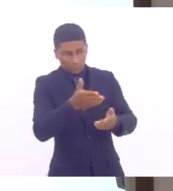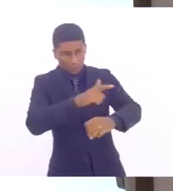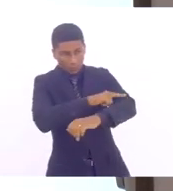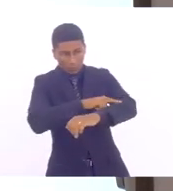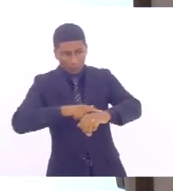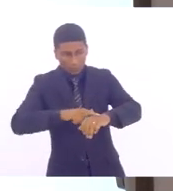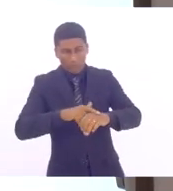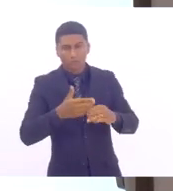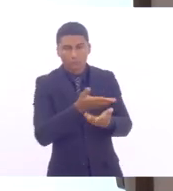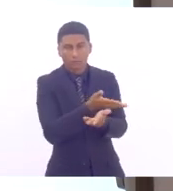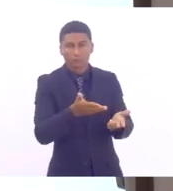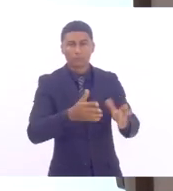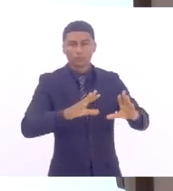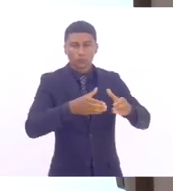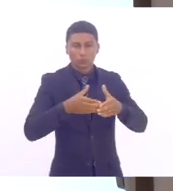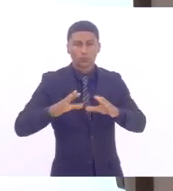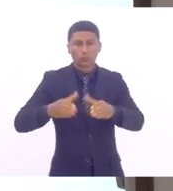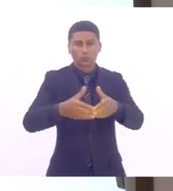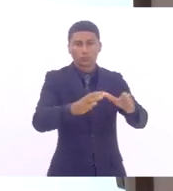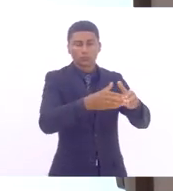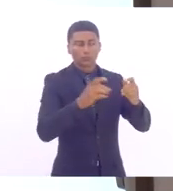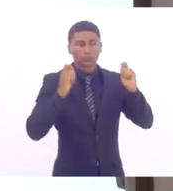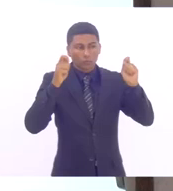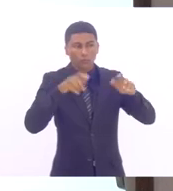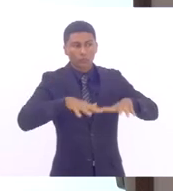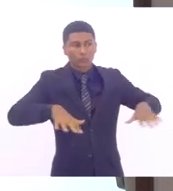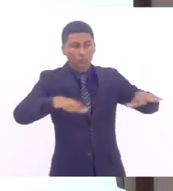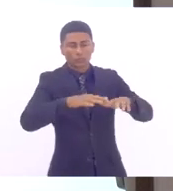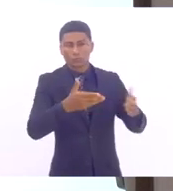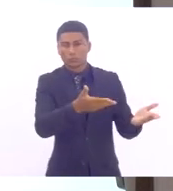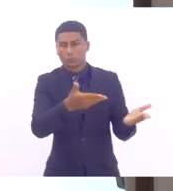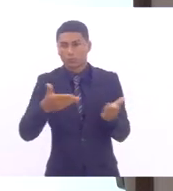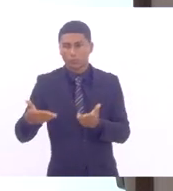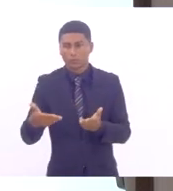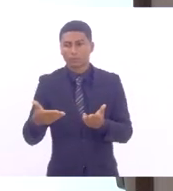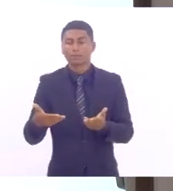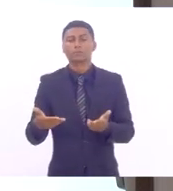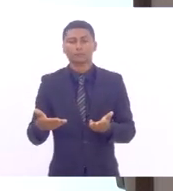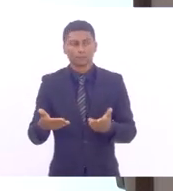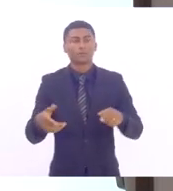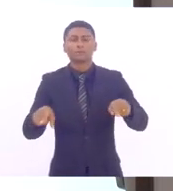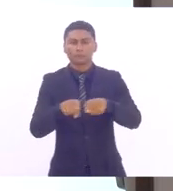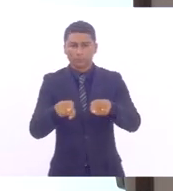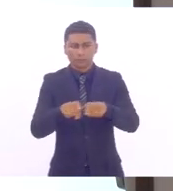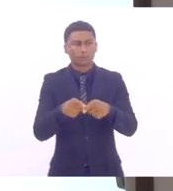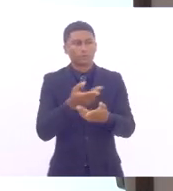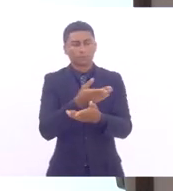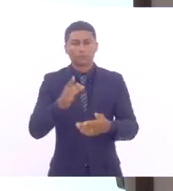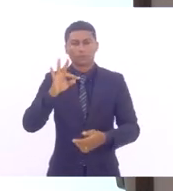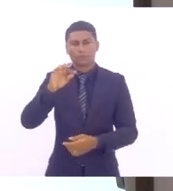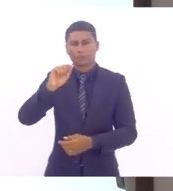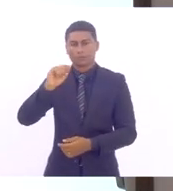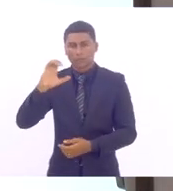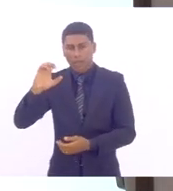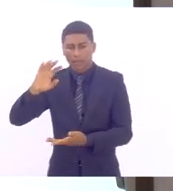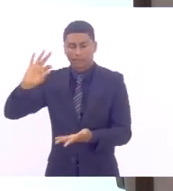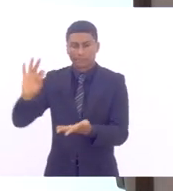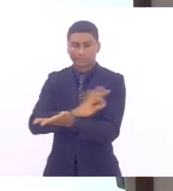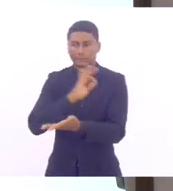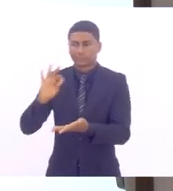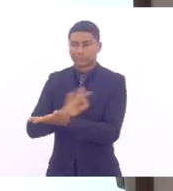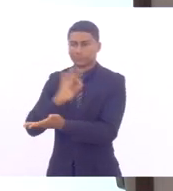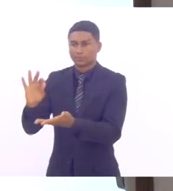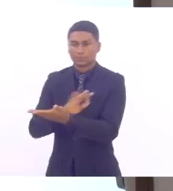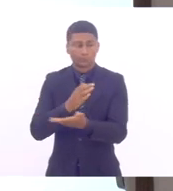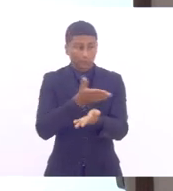as torcidas organizadas foram convocadas, tá, e foram signatárias do TAC. Então concordaram com o